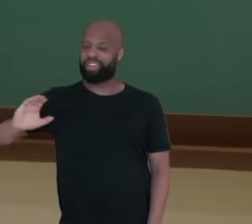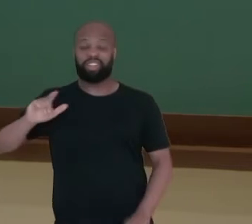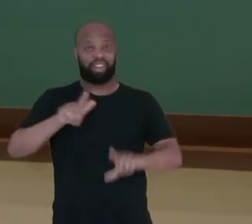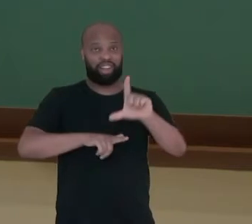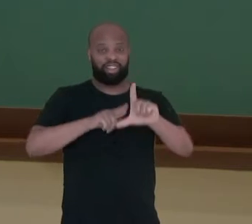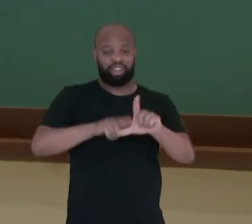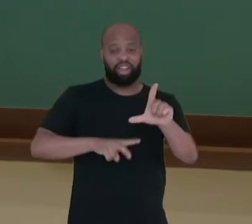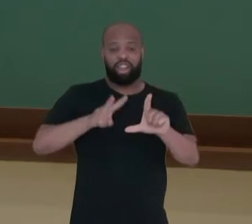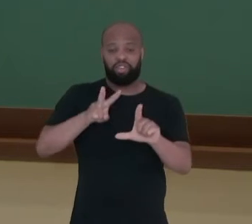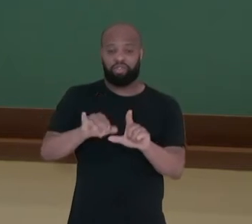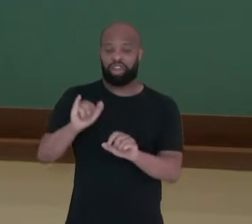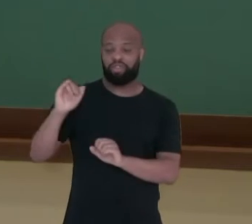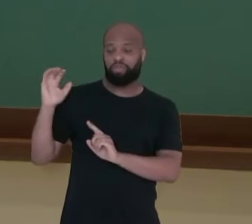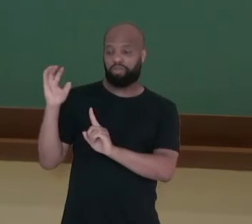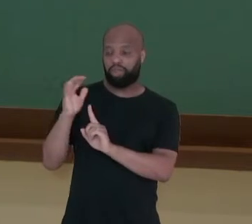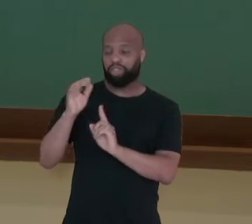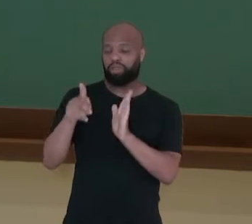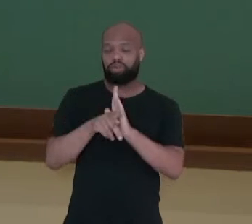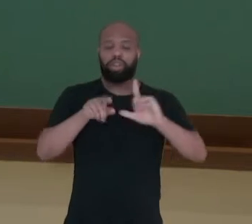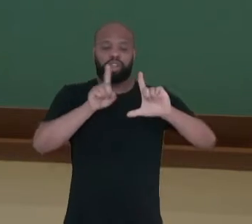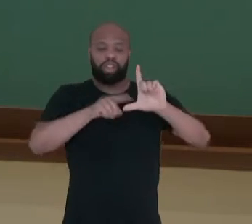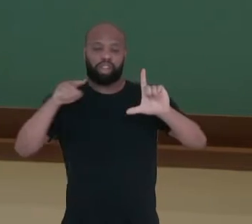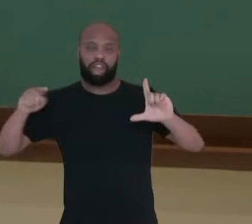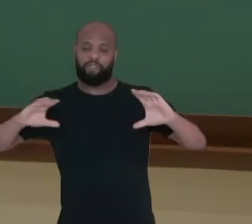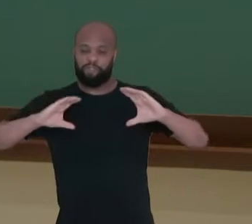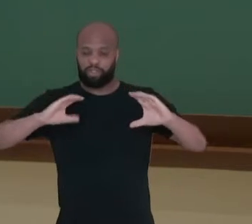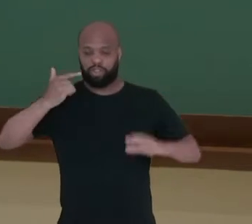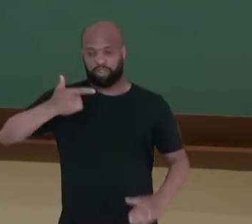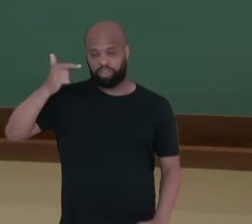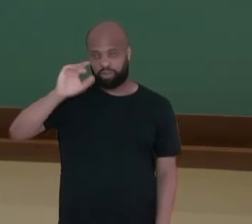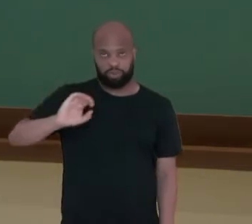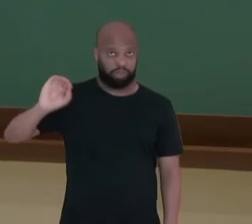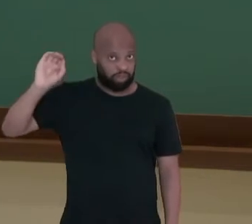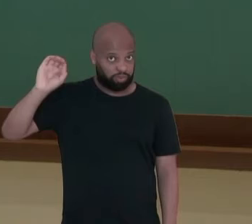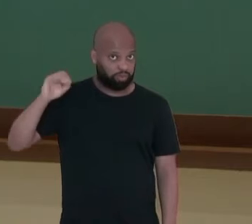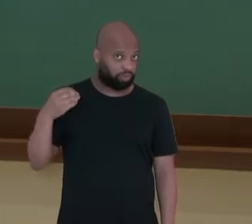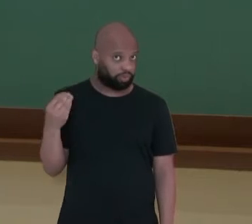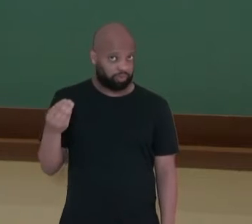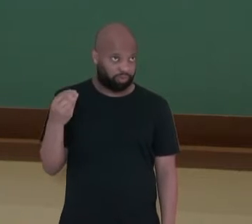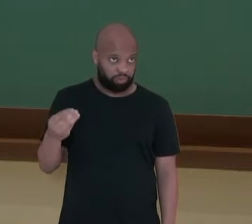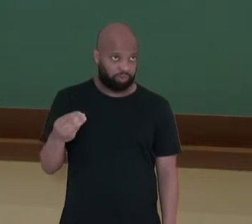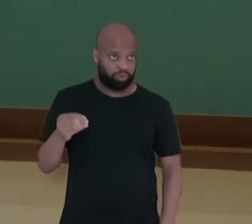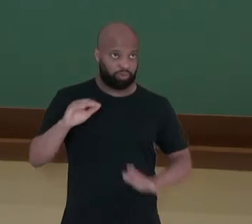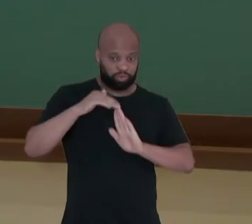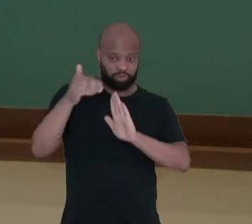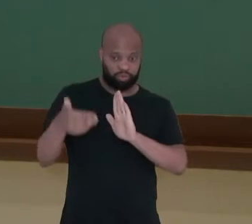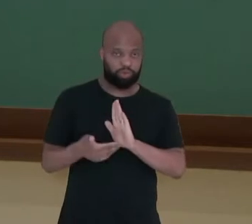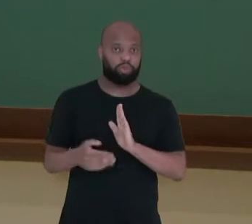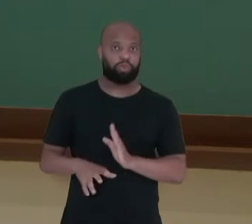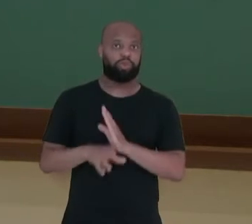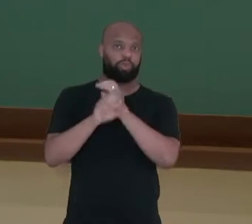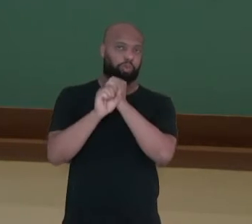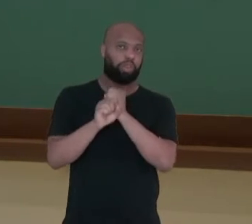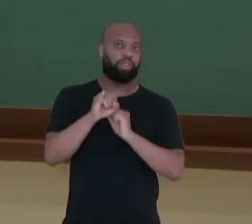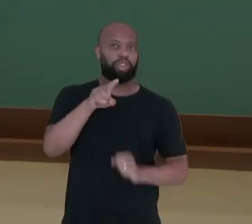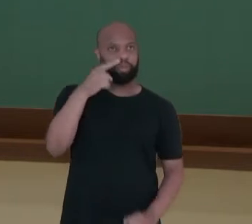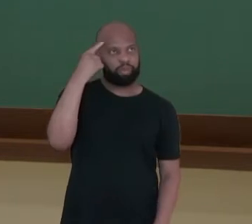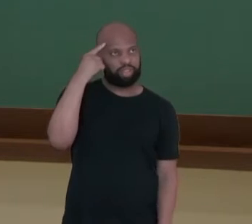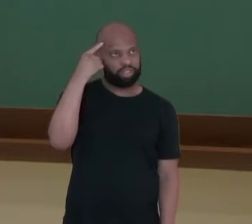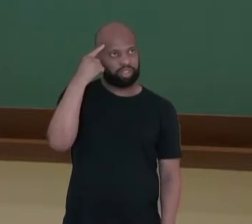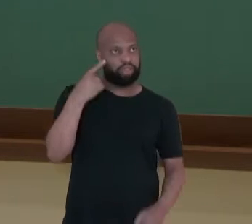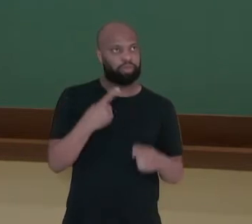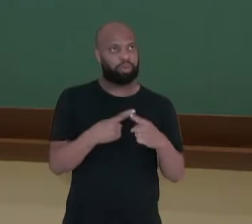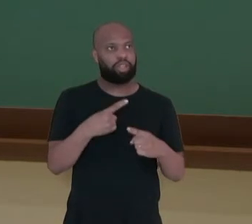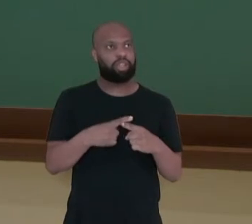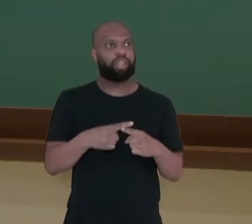podem interferir nos gráficos da função quadrática? Total, né, gente? Se você pensar. Porque